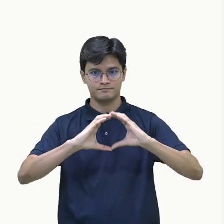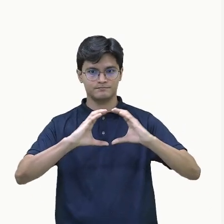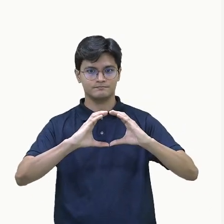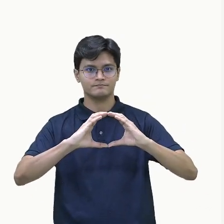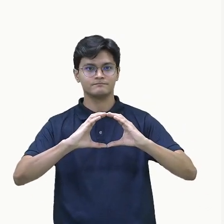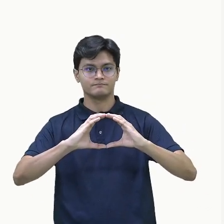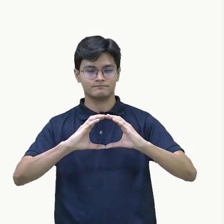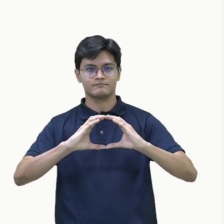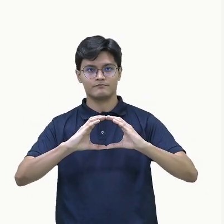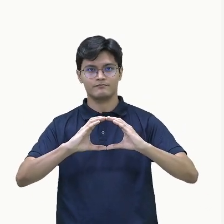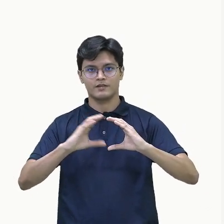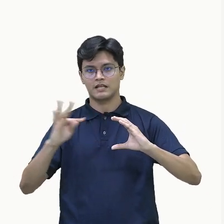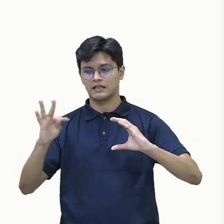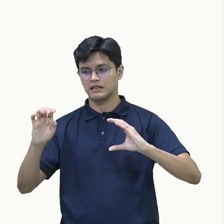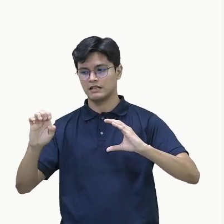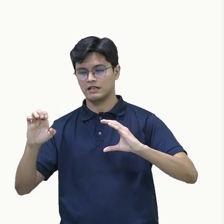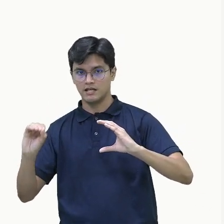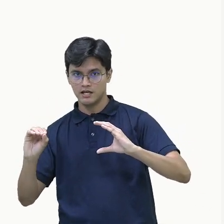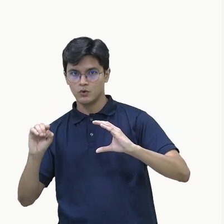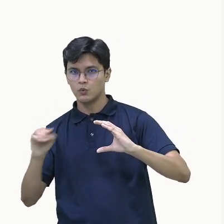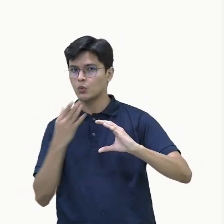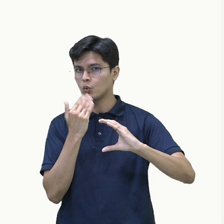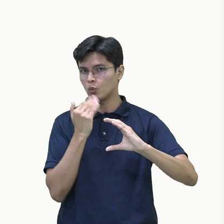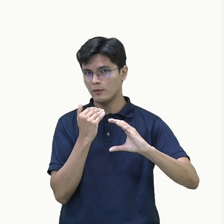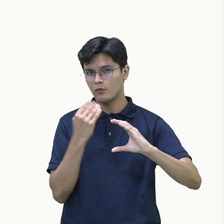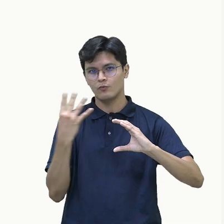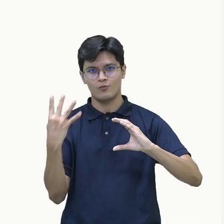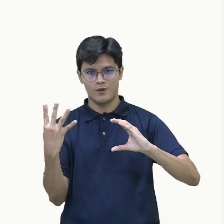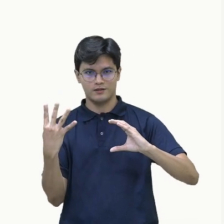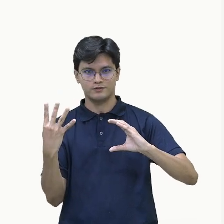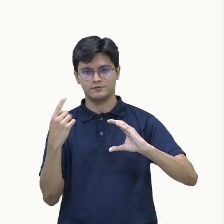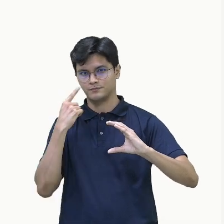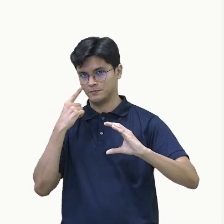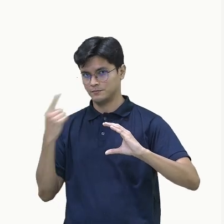o Theo comeu 4 pedaços.